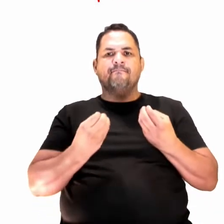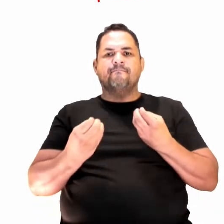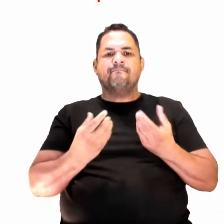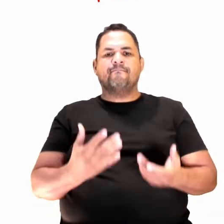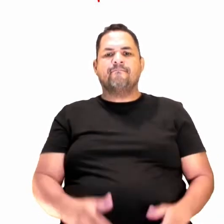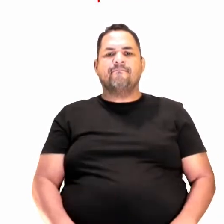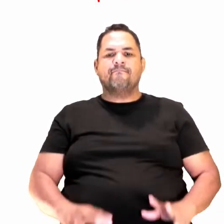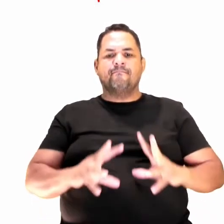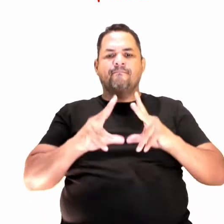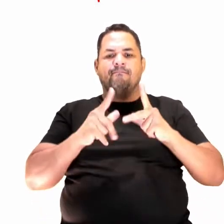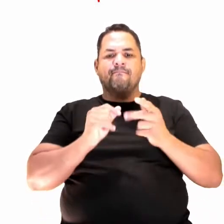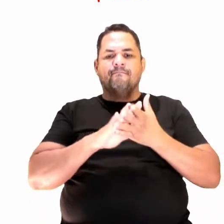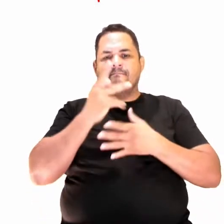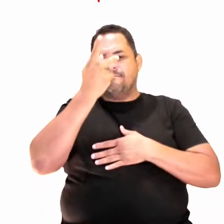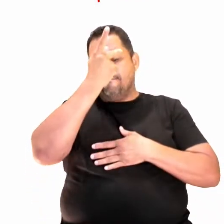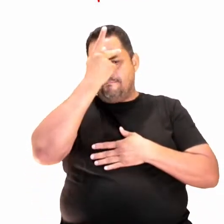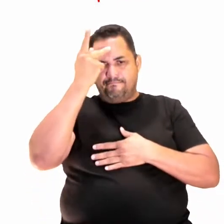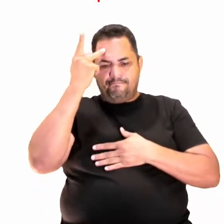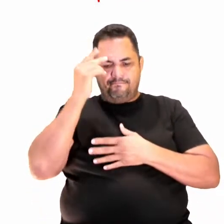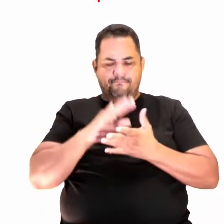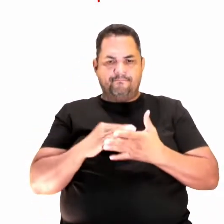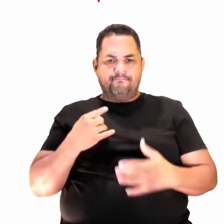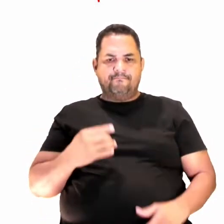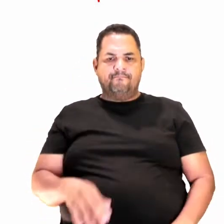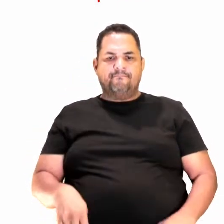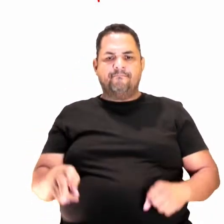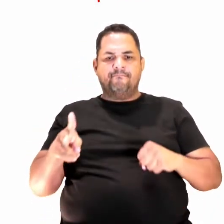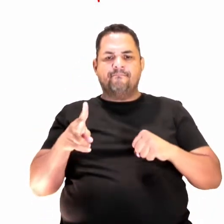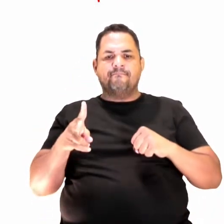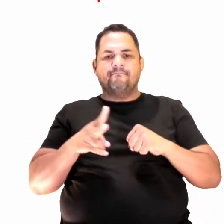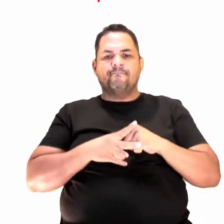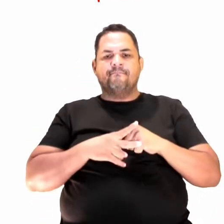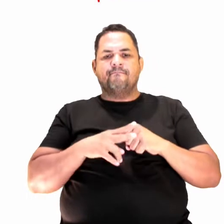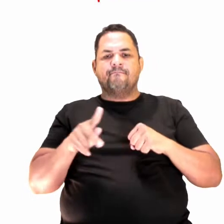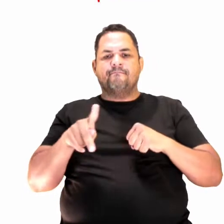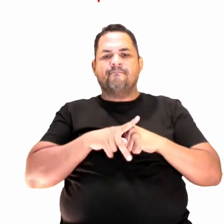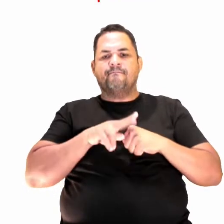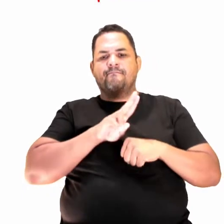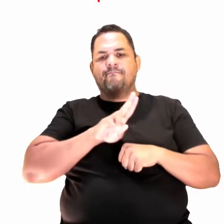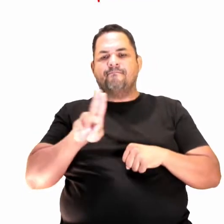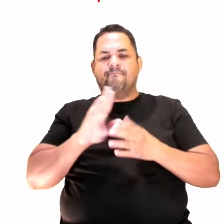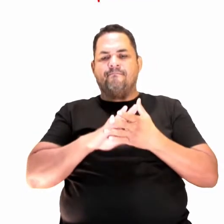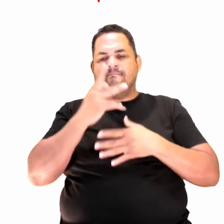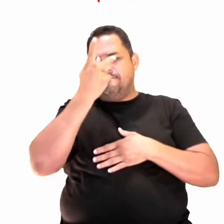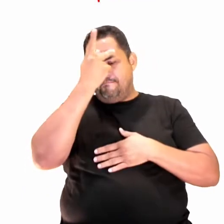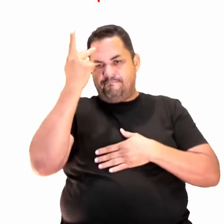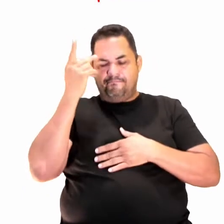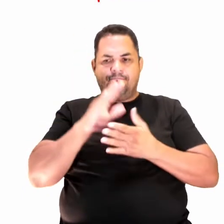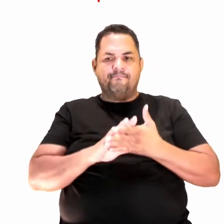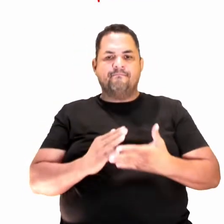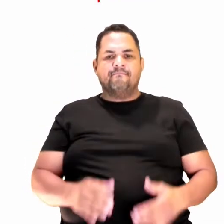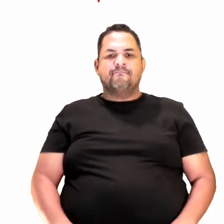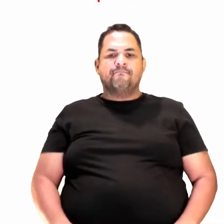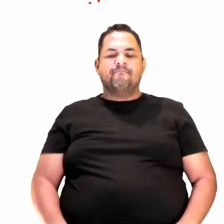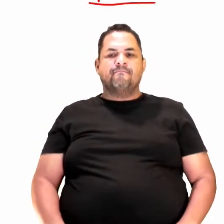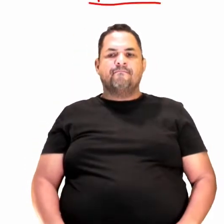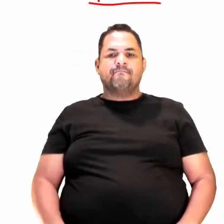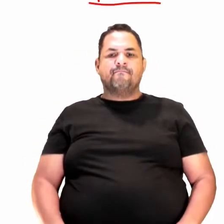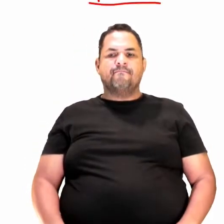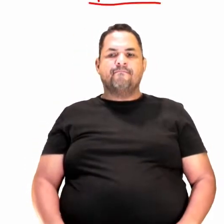straight, liso, blonde, loiro. Eyes, os olhos. Blue,